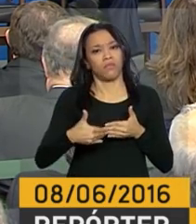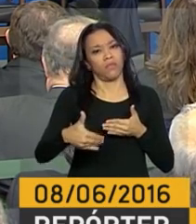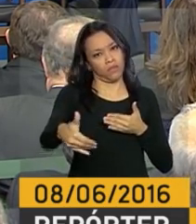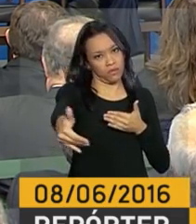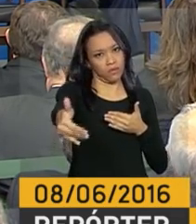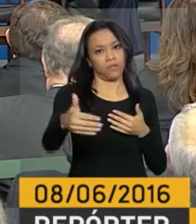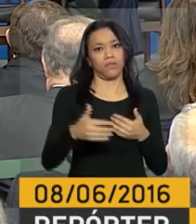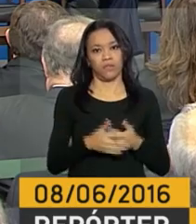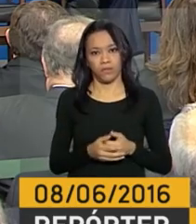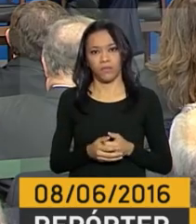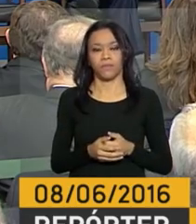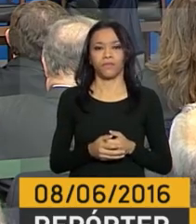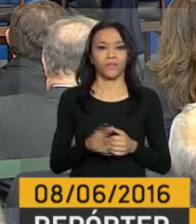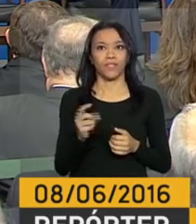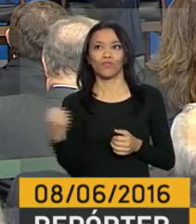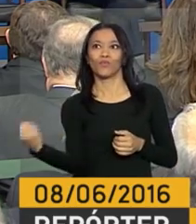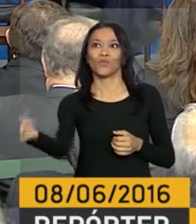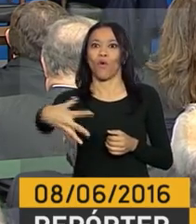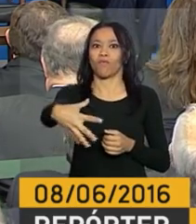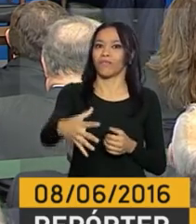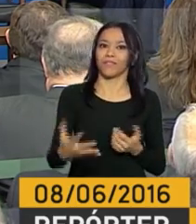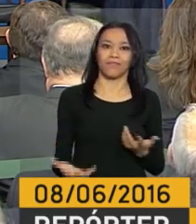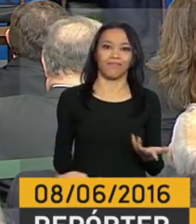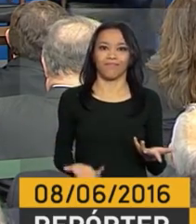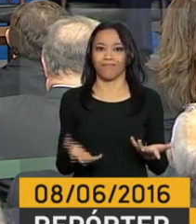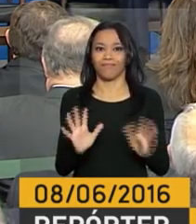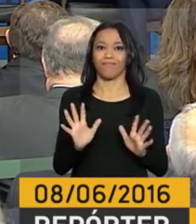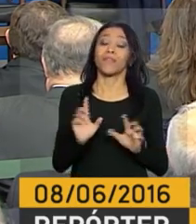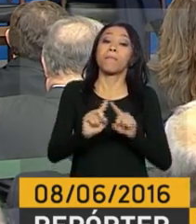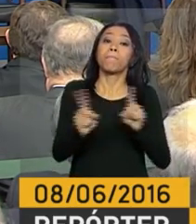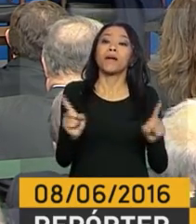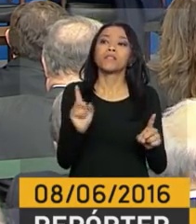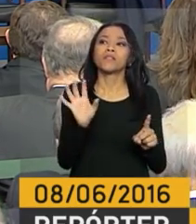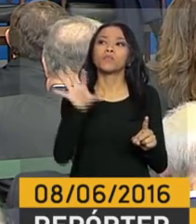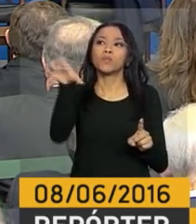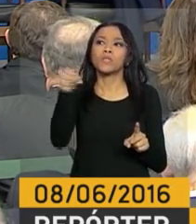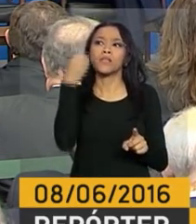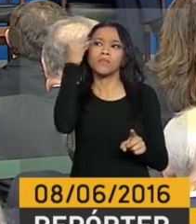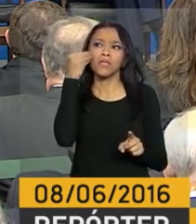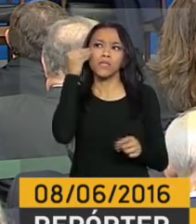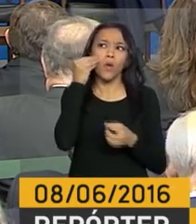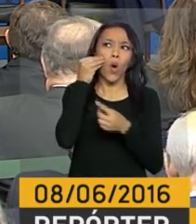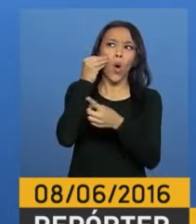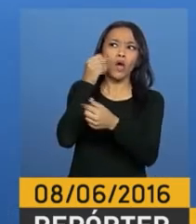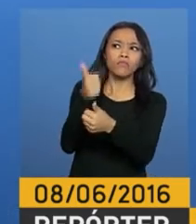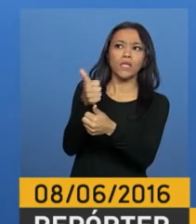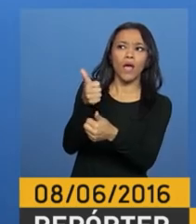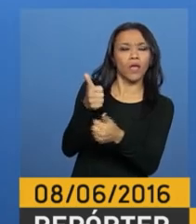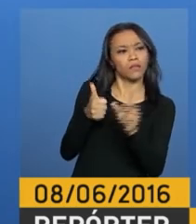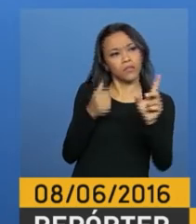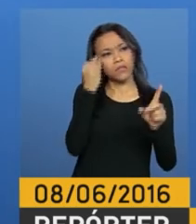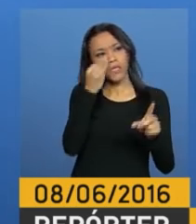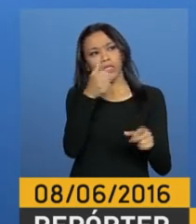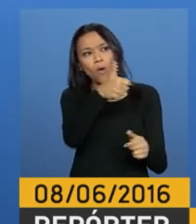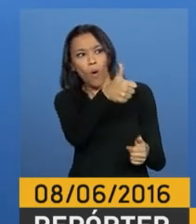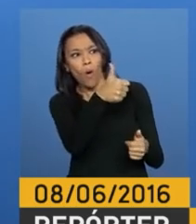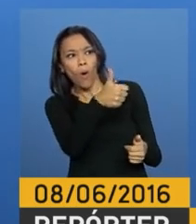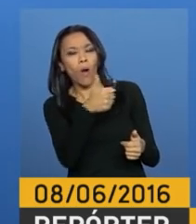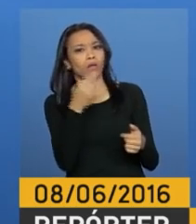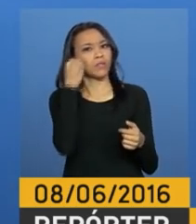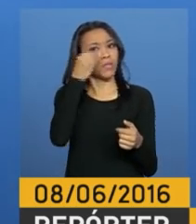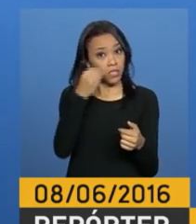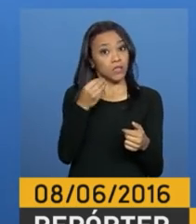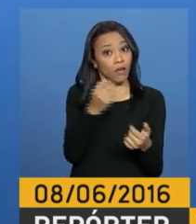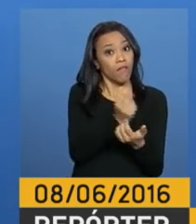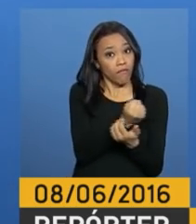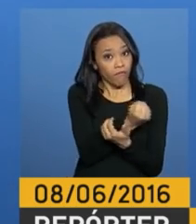não inovadoras Mas vamos buscar as experiências que T dado certo já deram algumas no Brasil